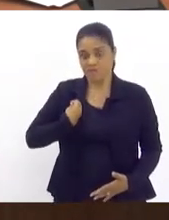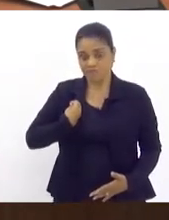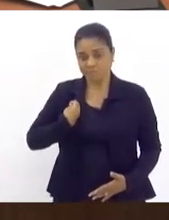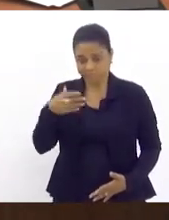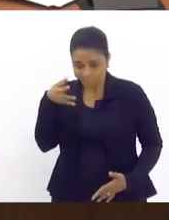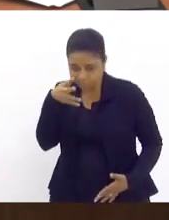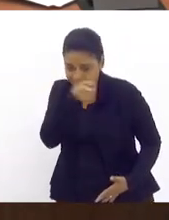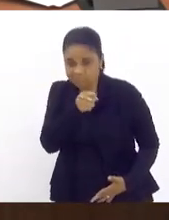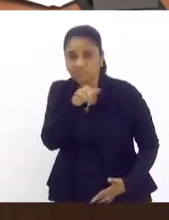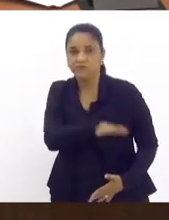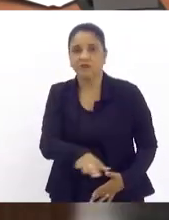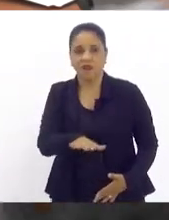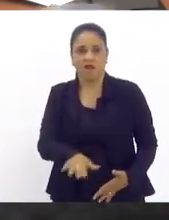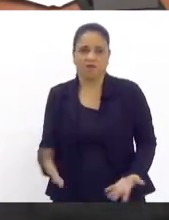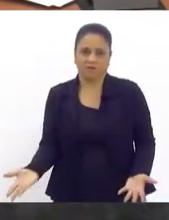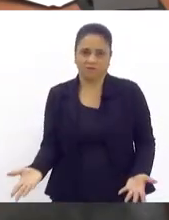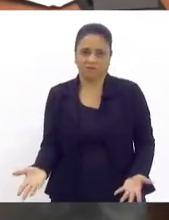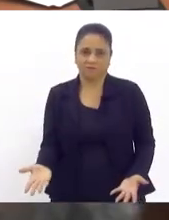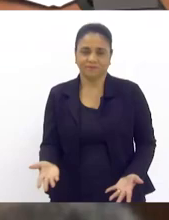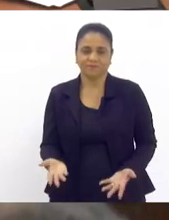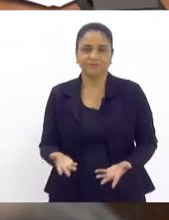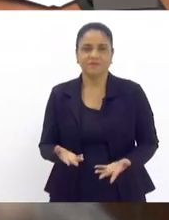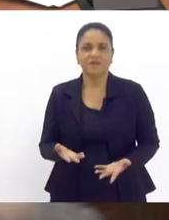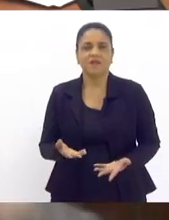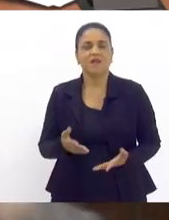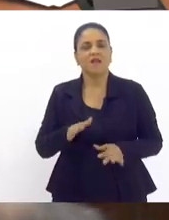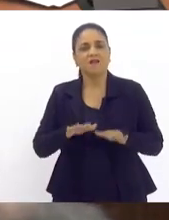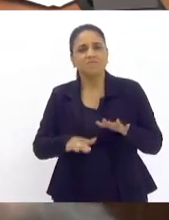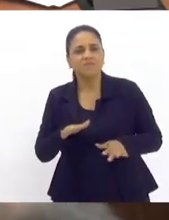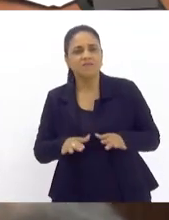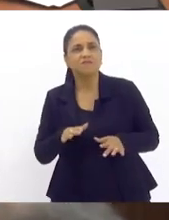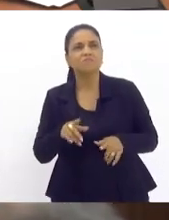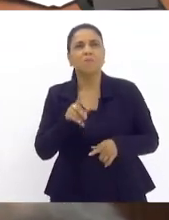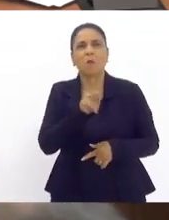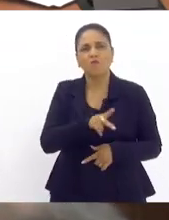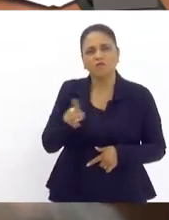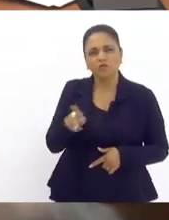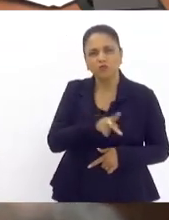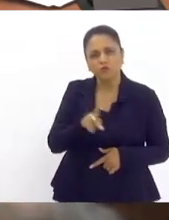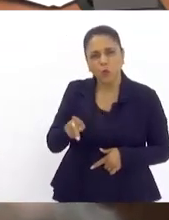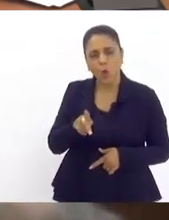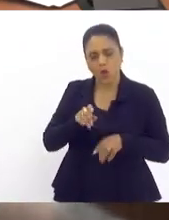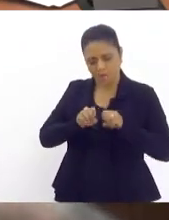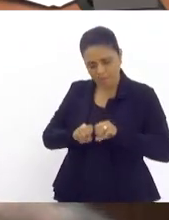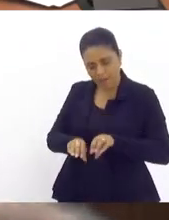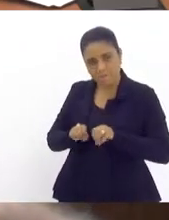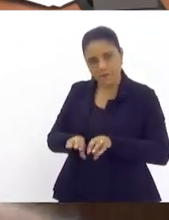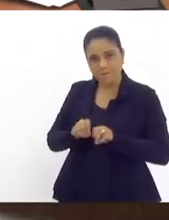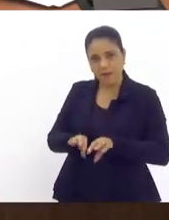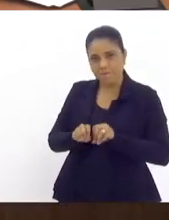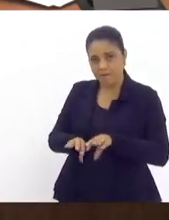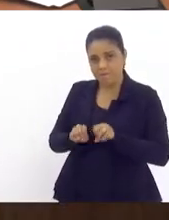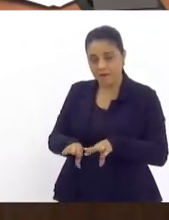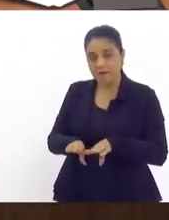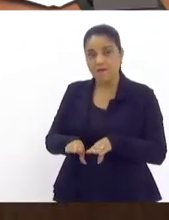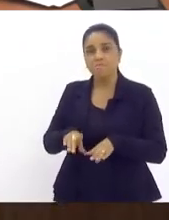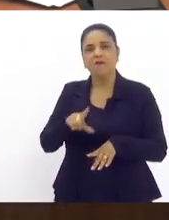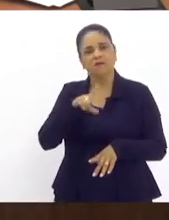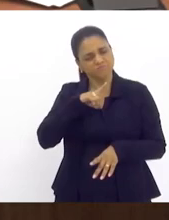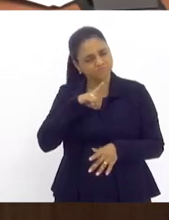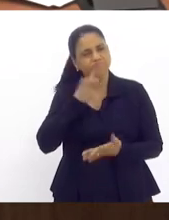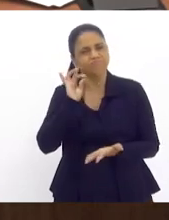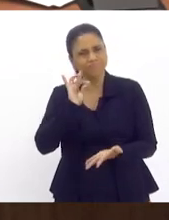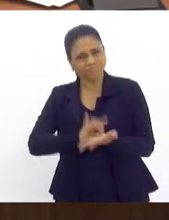que, muitas das vezes, ela, embora seja professora daquelas crianças, mas que tenho certeza